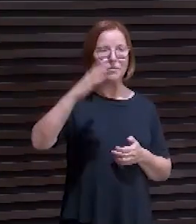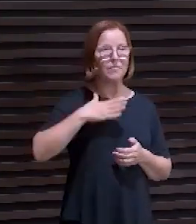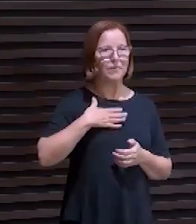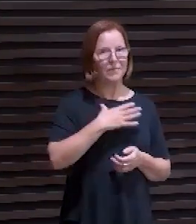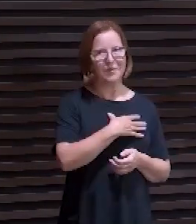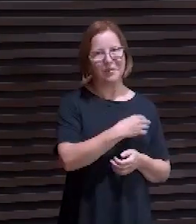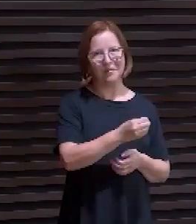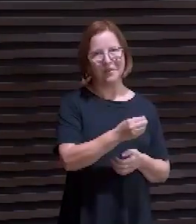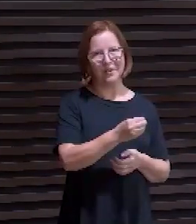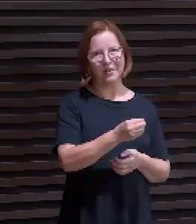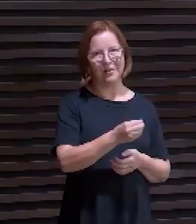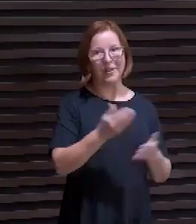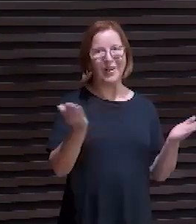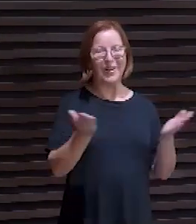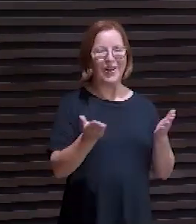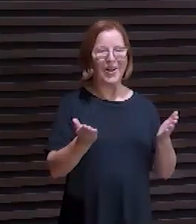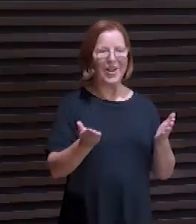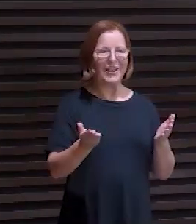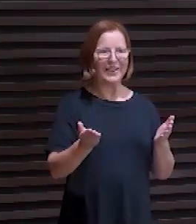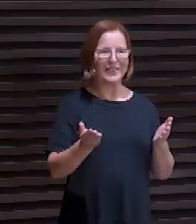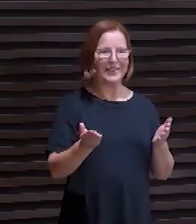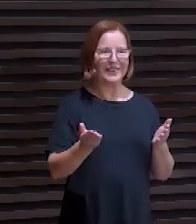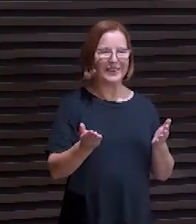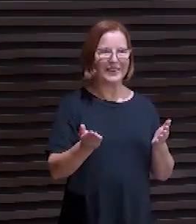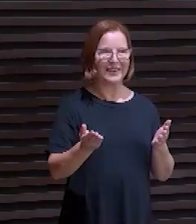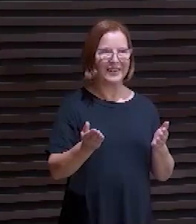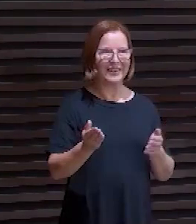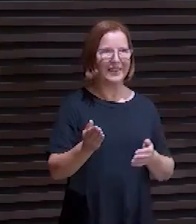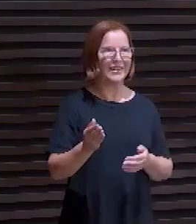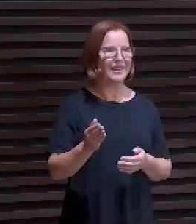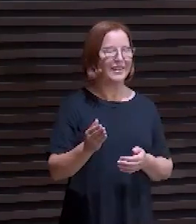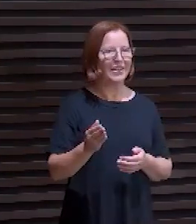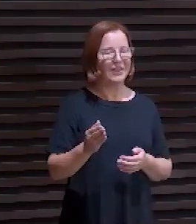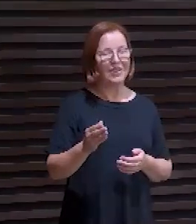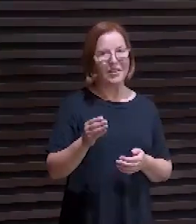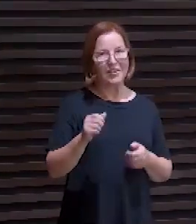filho, hoje te gerei.